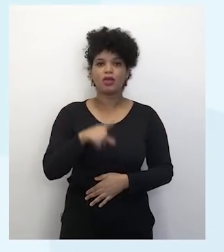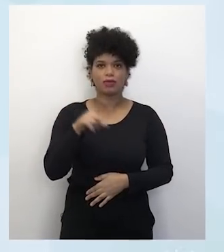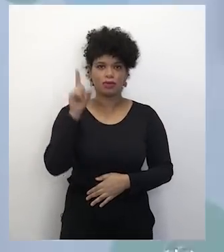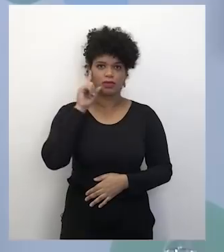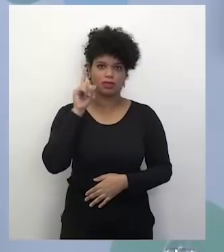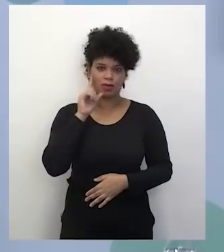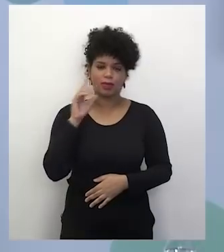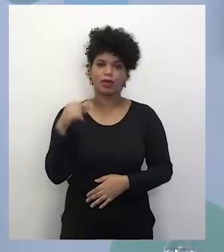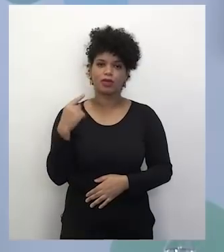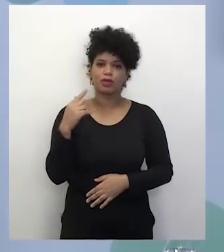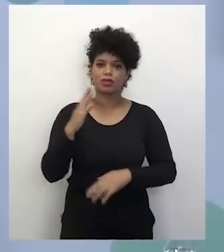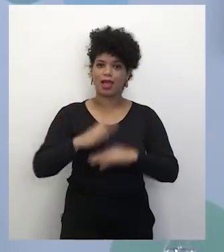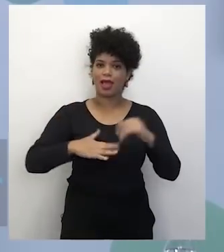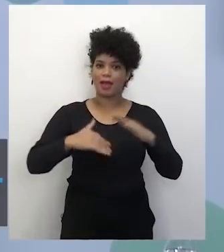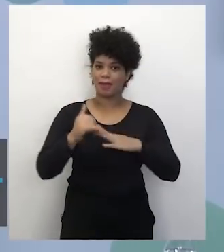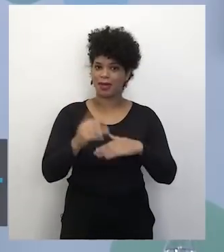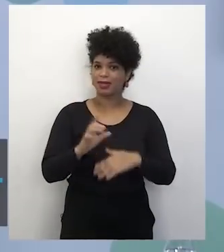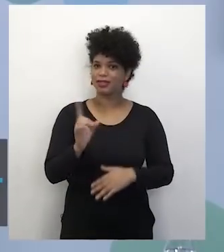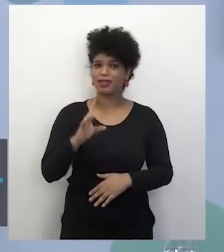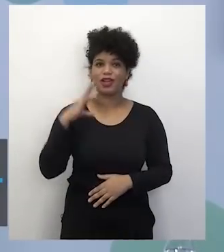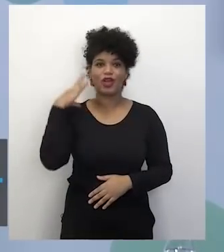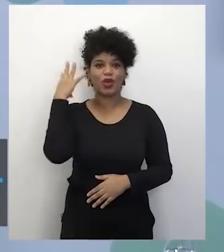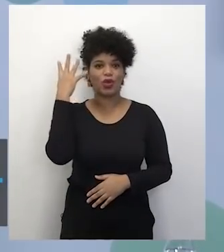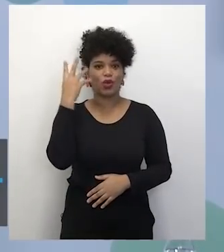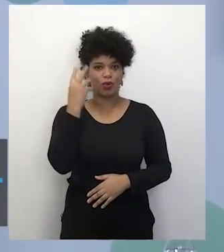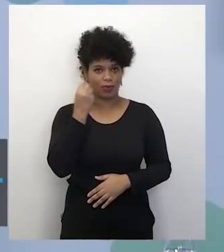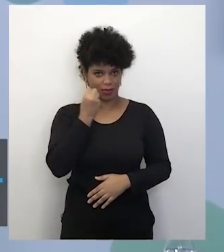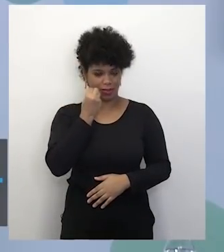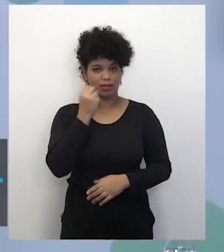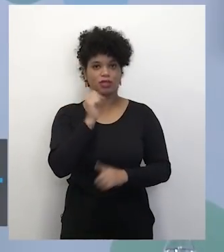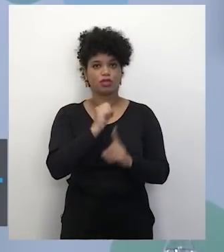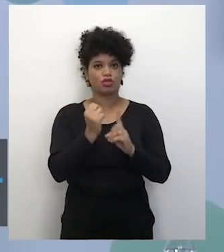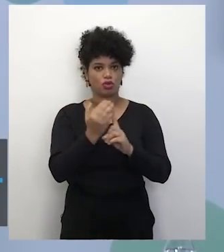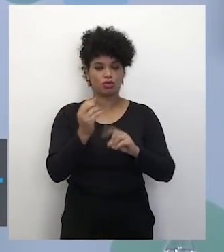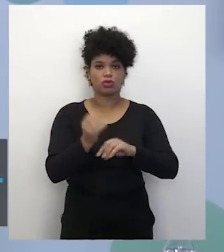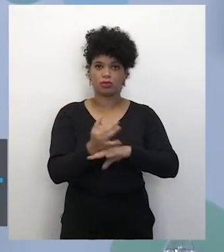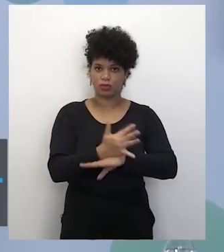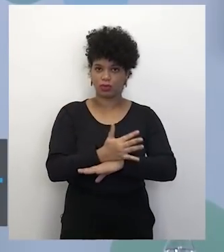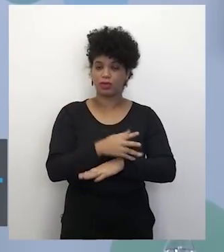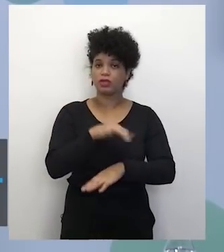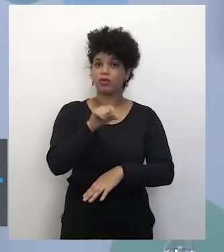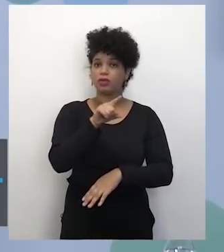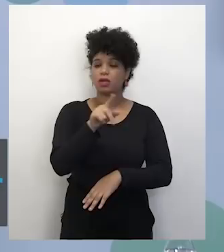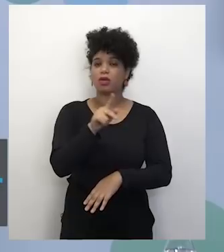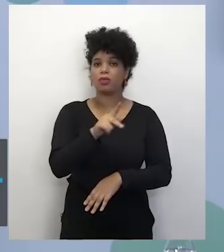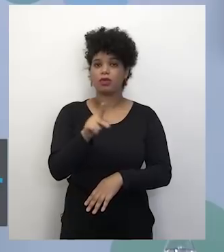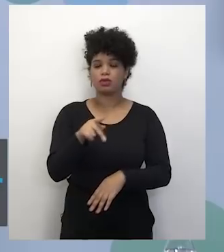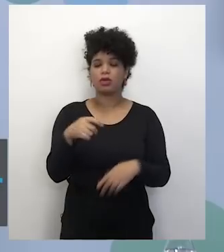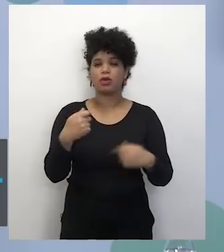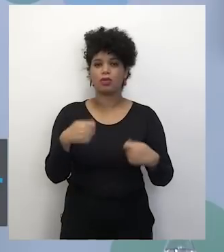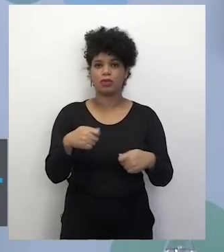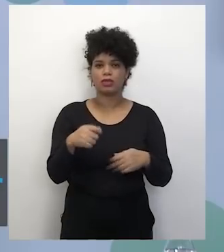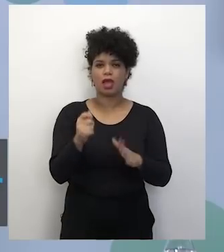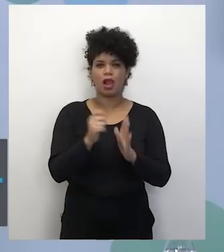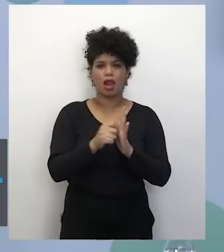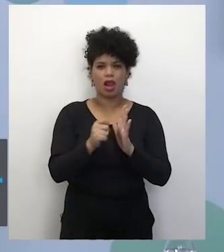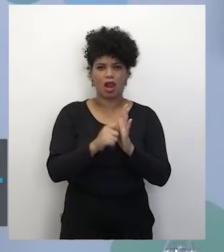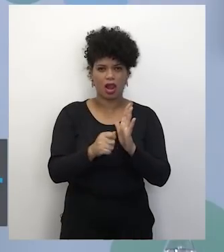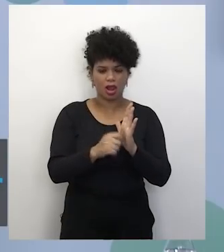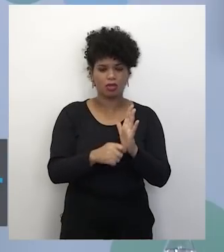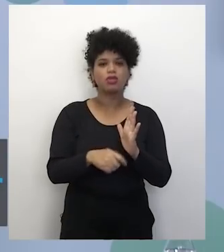em habilidades, e sim competências socioemocionais. Então, para o professor que precisa tomar nota, essa